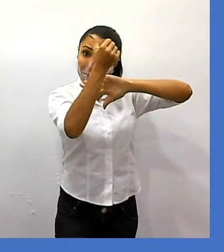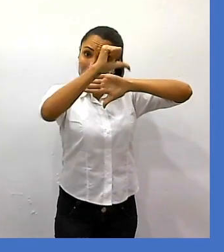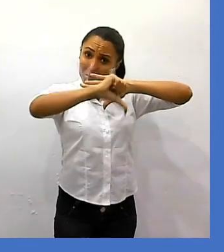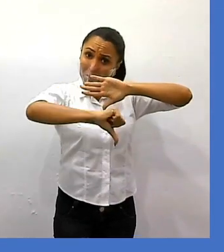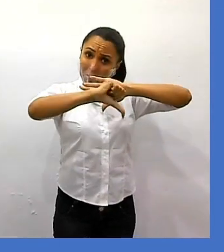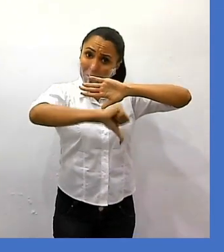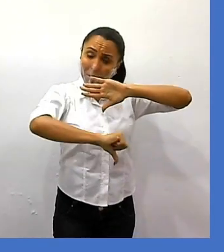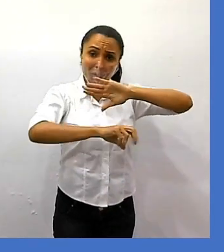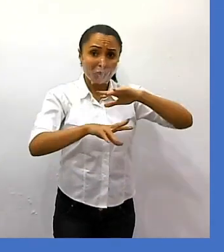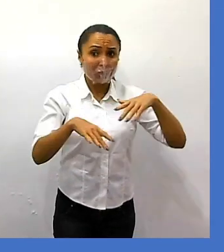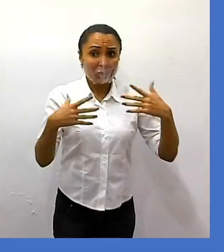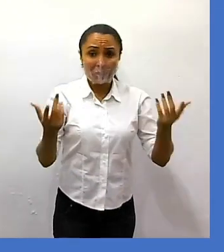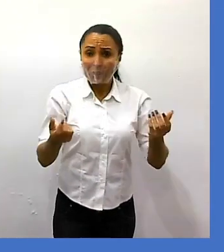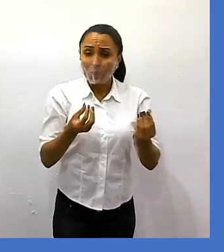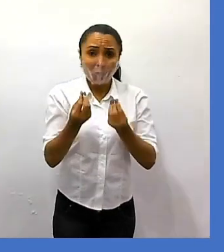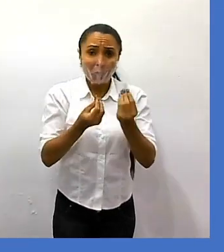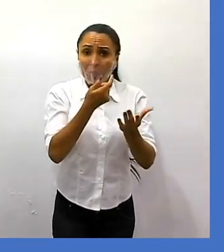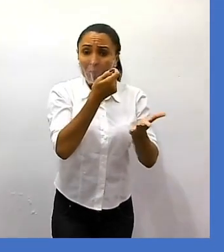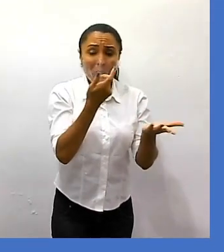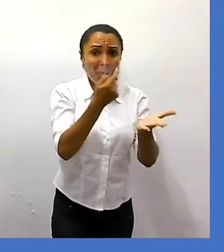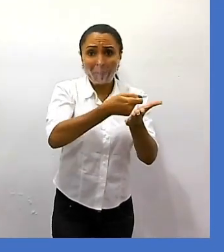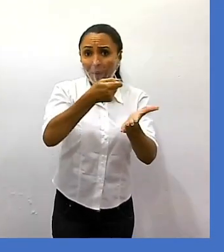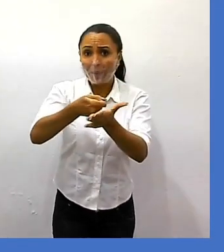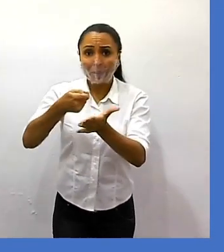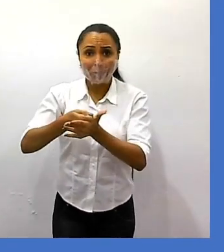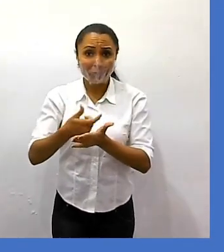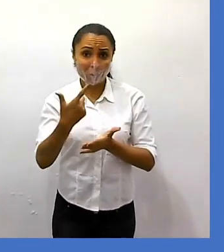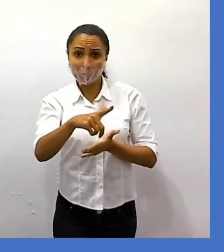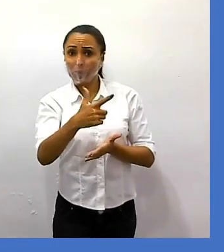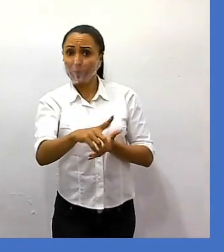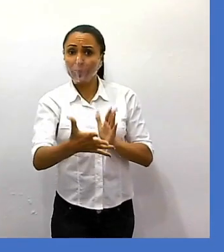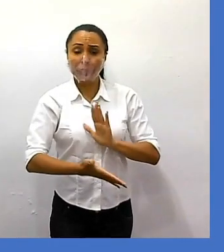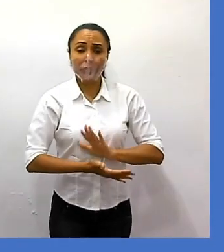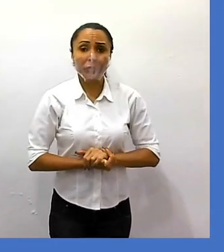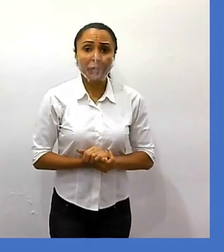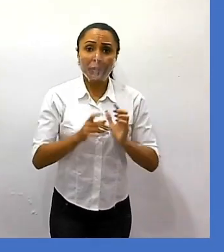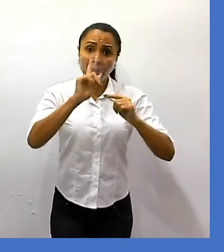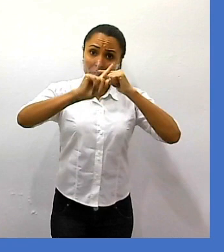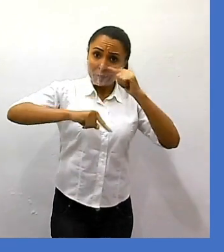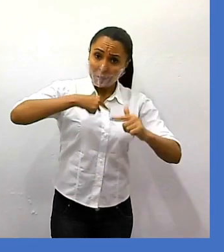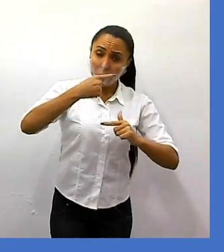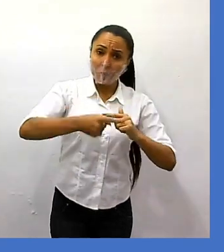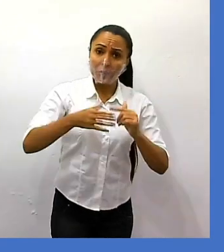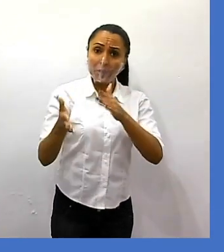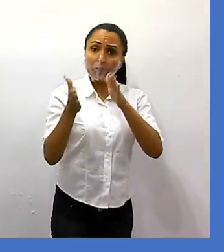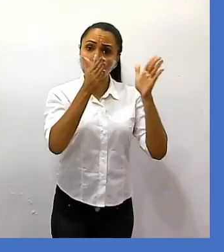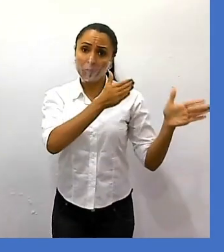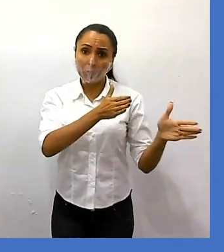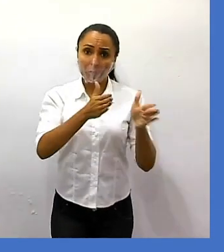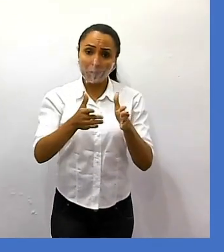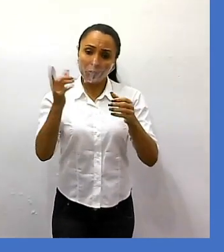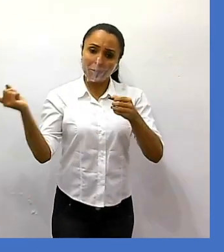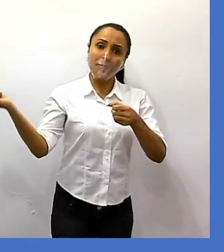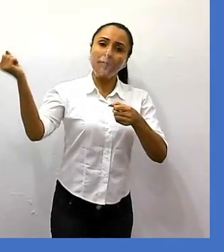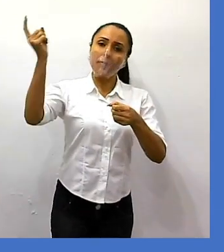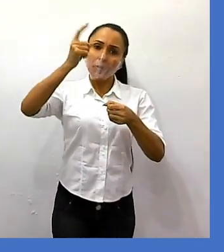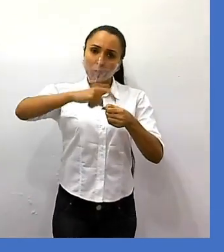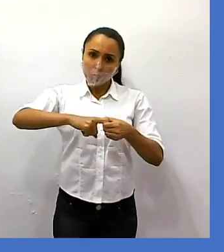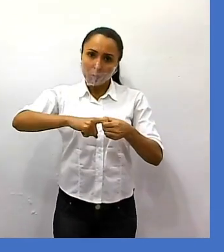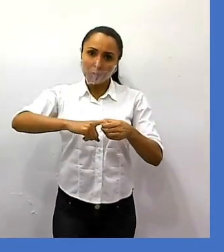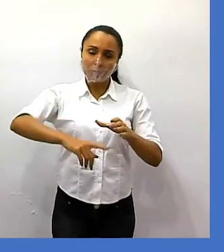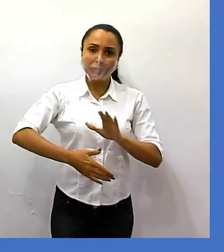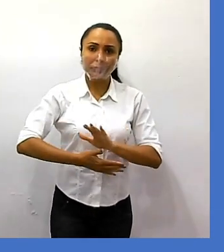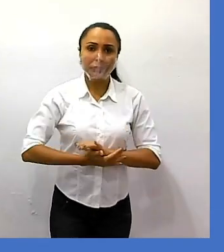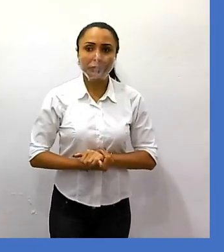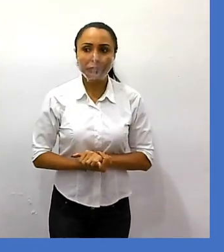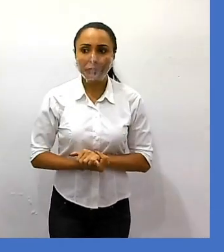tinham como bancar as produções. E aí, depois disso, houve um período de retomada. Para